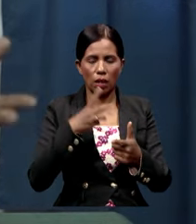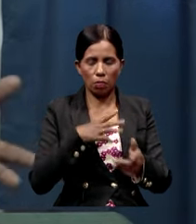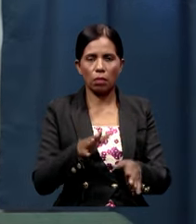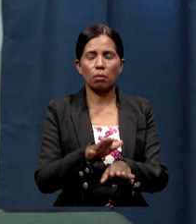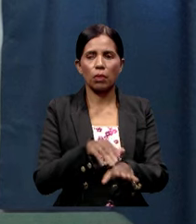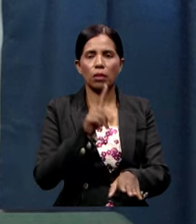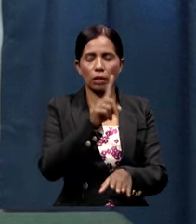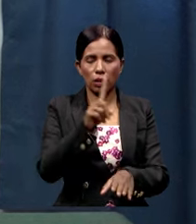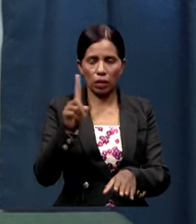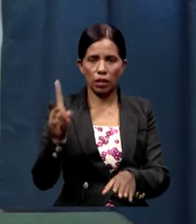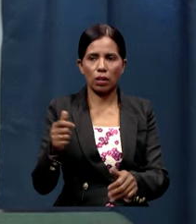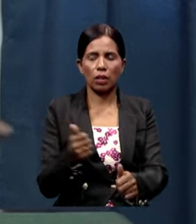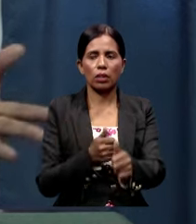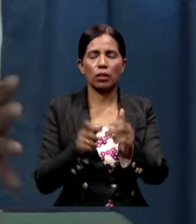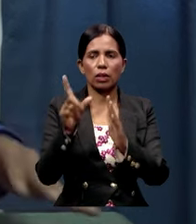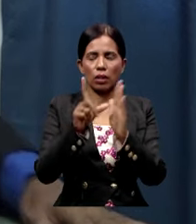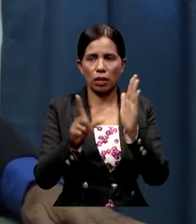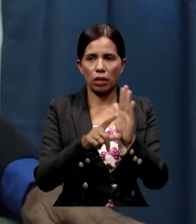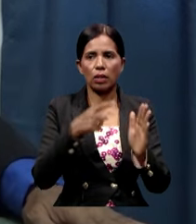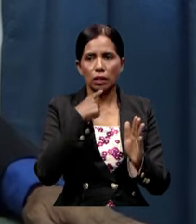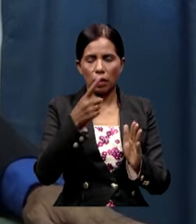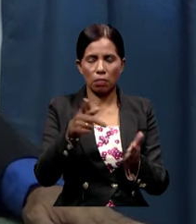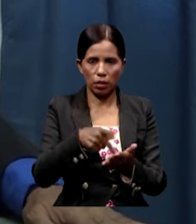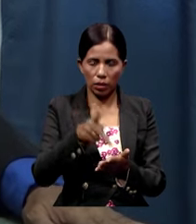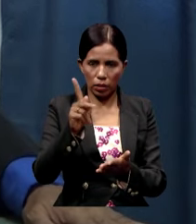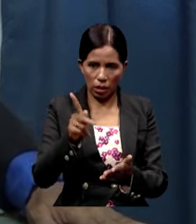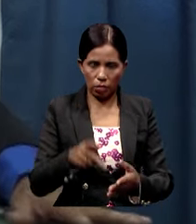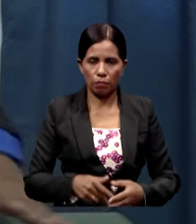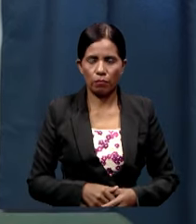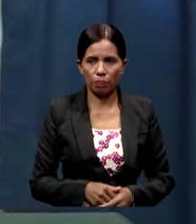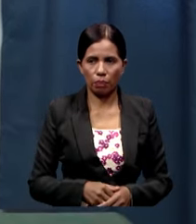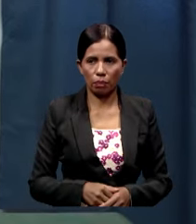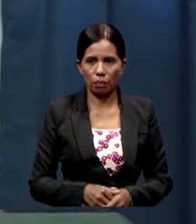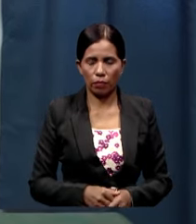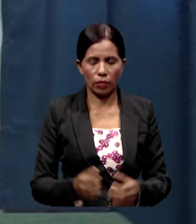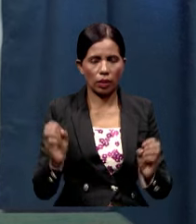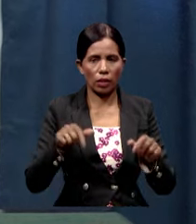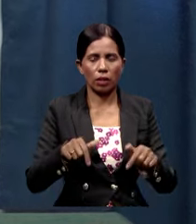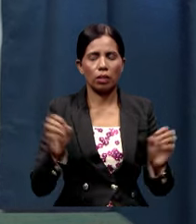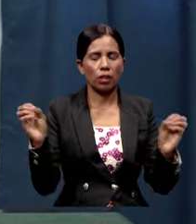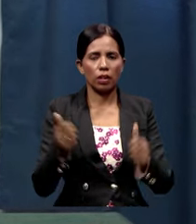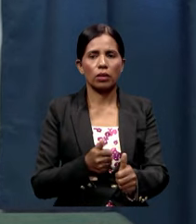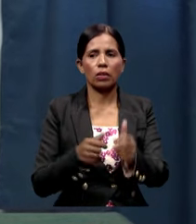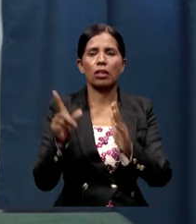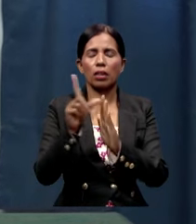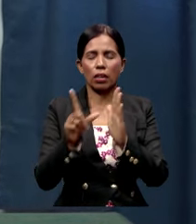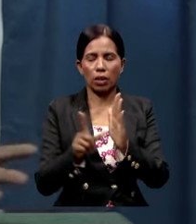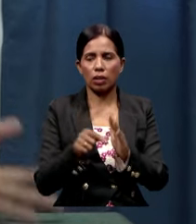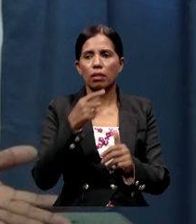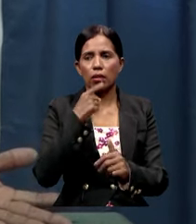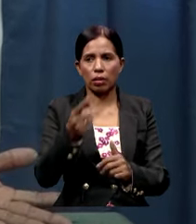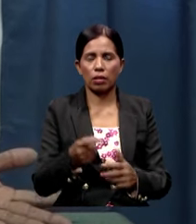purida cari cla tu ir lei ne atete ami bela al pagamento pasira mesi da ne la tu ir lei la tu ir lei ne atete